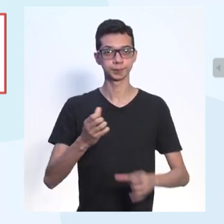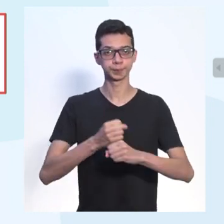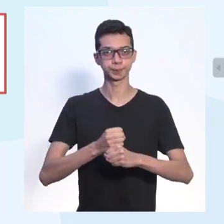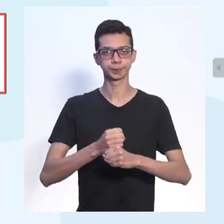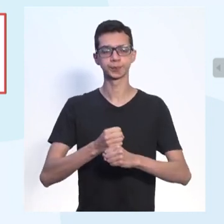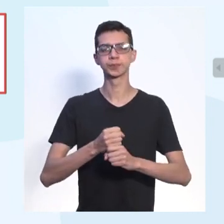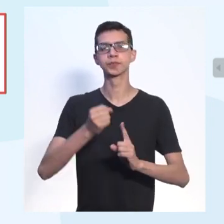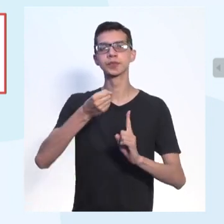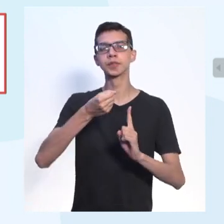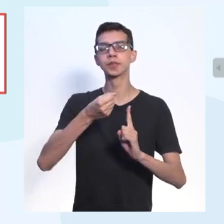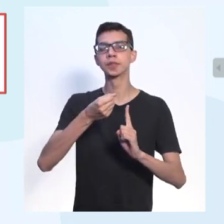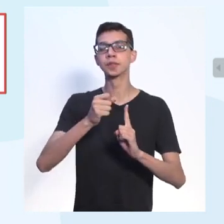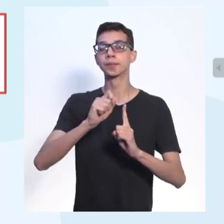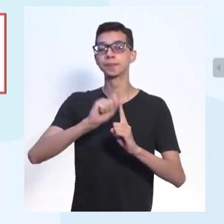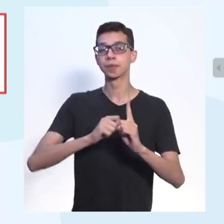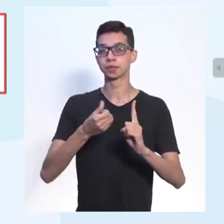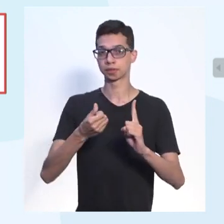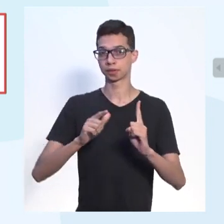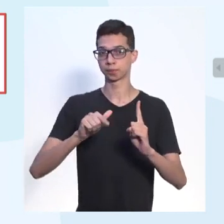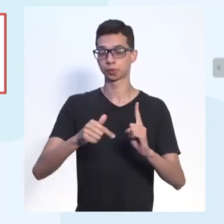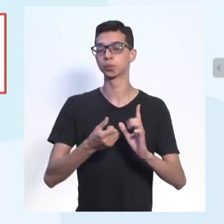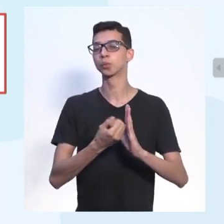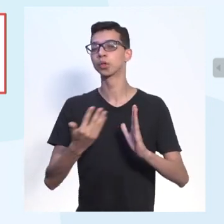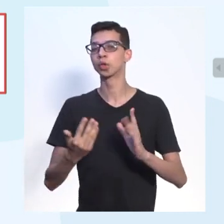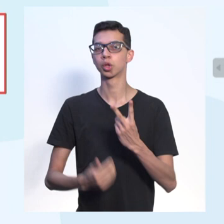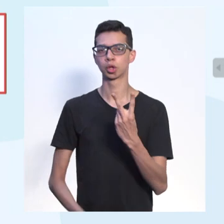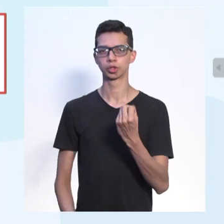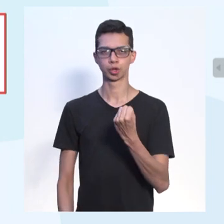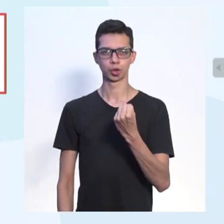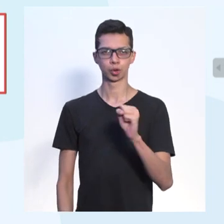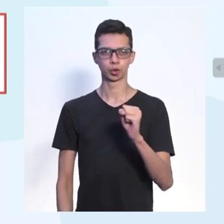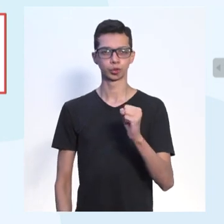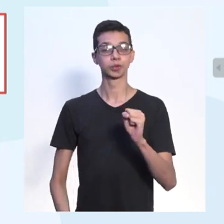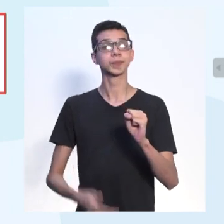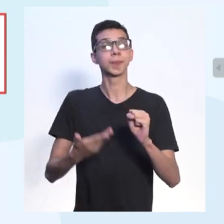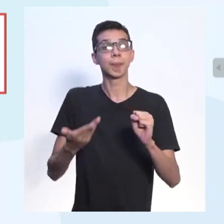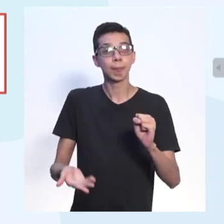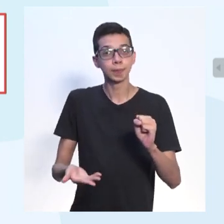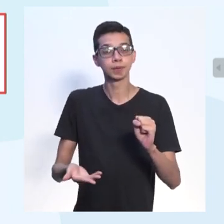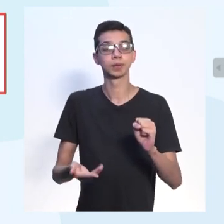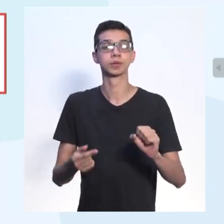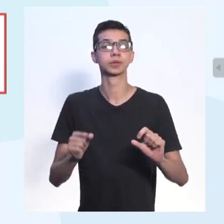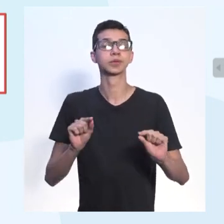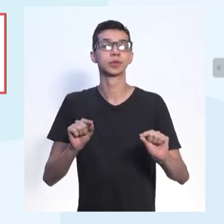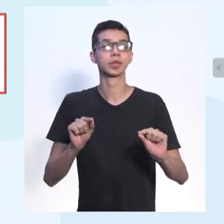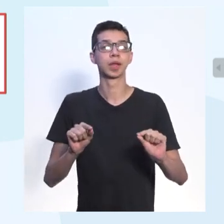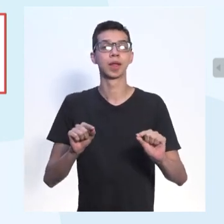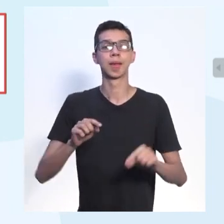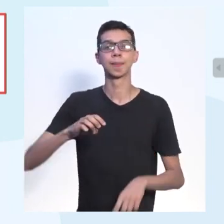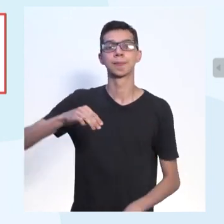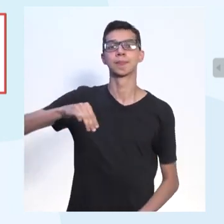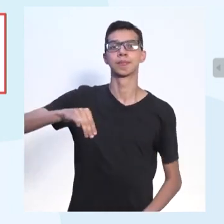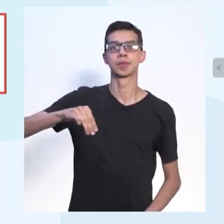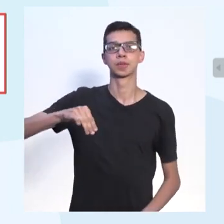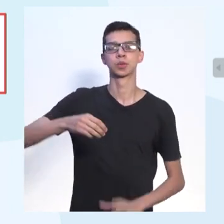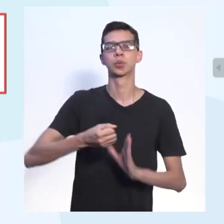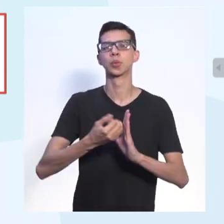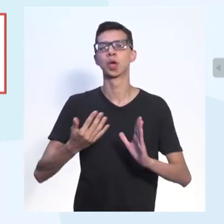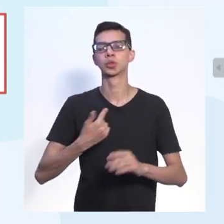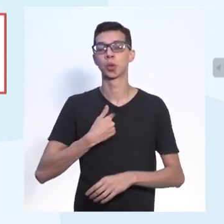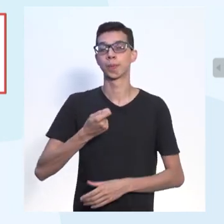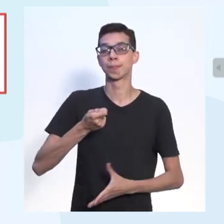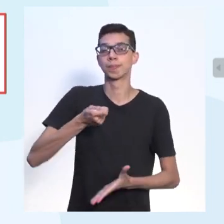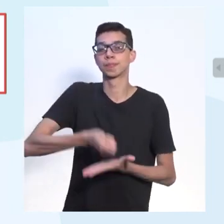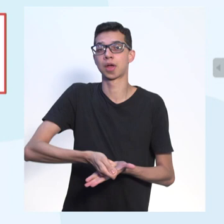6 meses era 288. Nesse caso, qual que é o montante? Ou quanto que eu vou